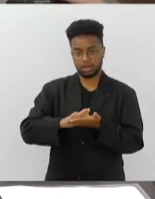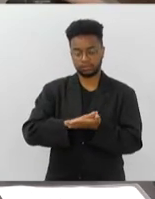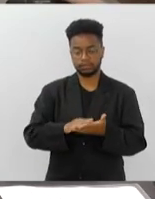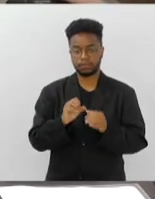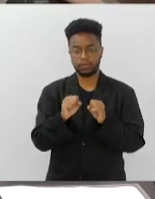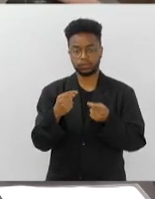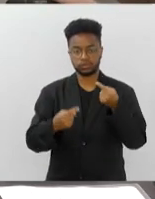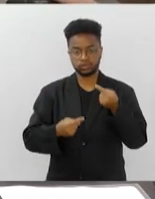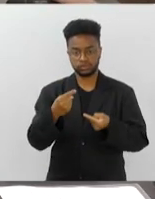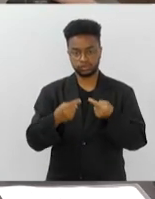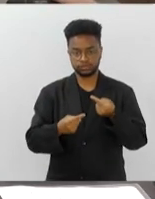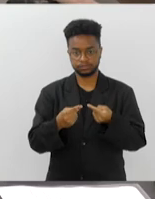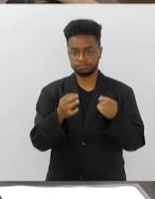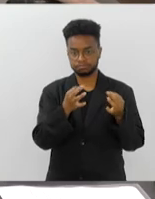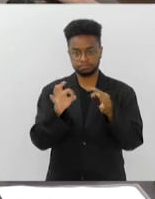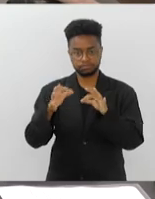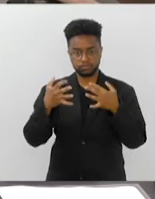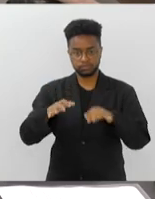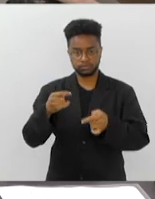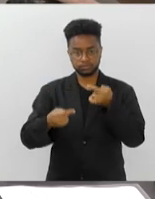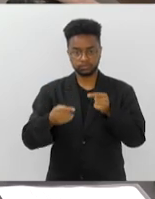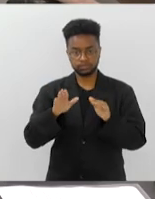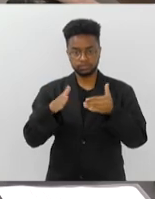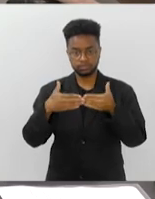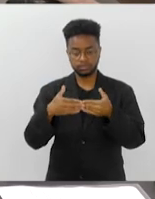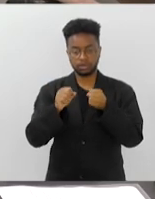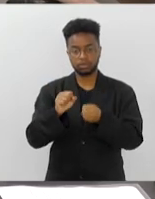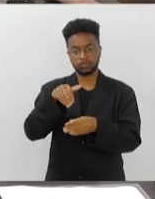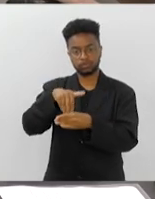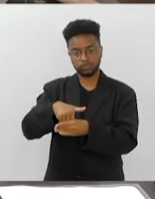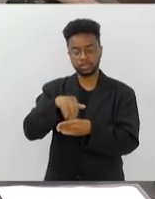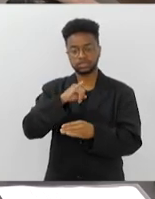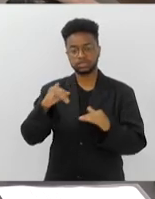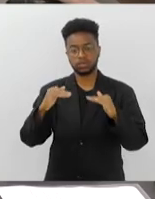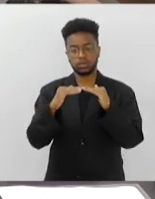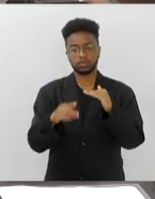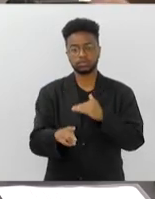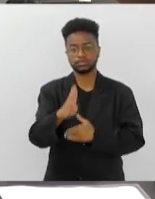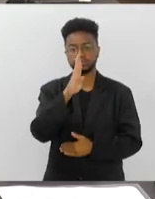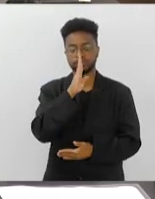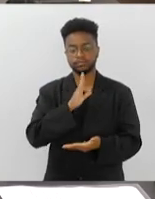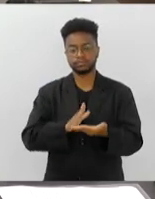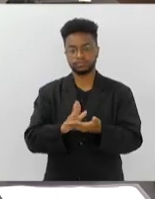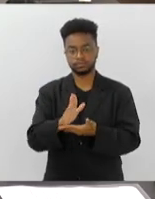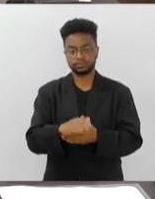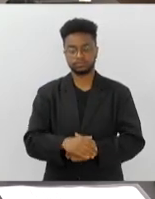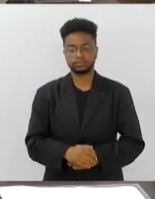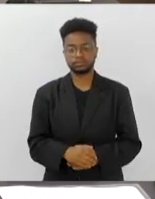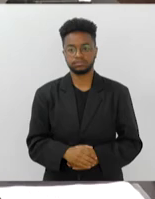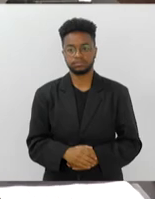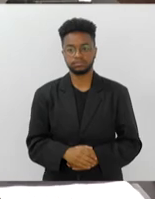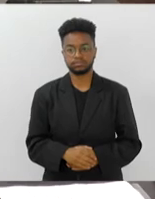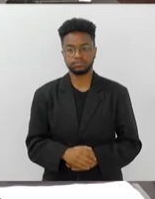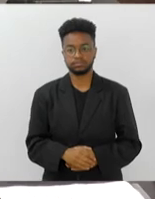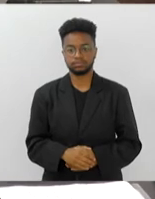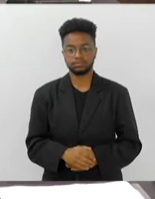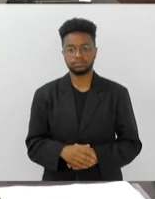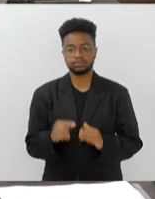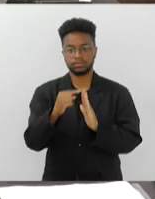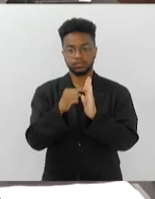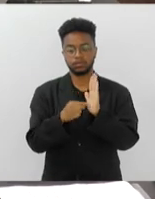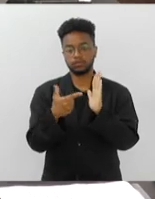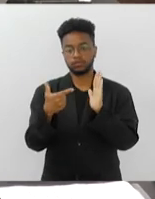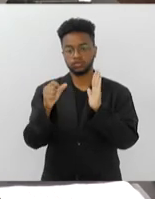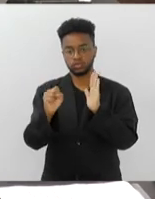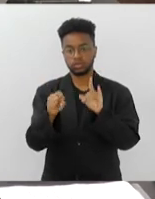Em discussão, não havendo quem queira discutir, encerrada a discussão, em votação, os senhores que aprovam permaneçam como estão, aprovado. 28 da pauta,